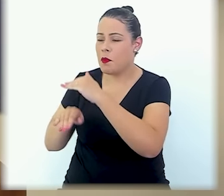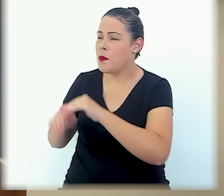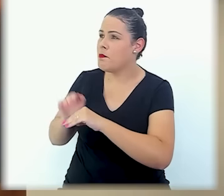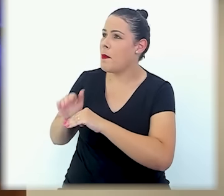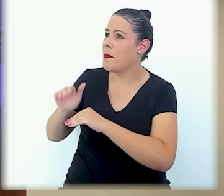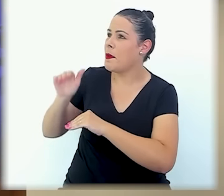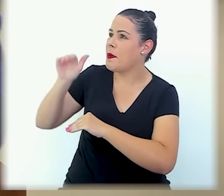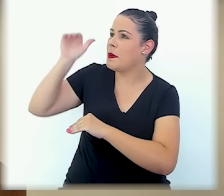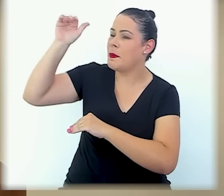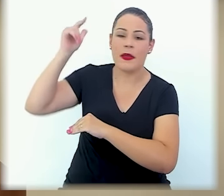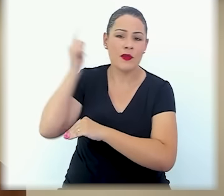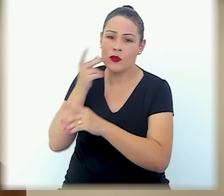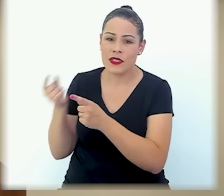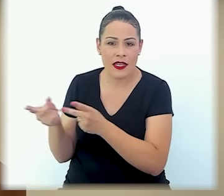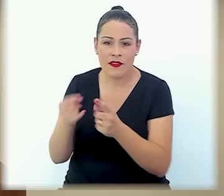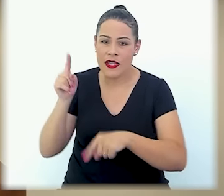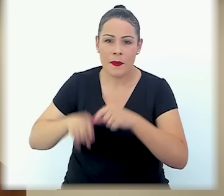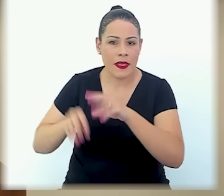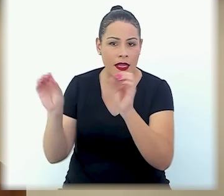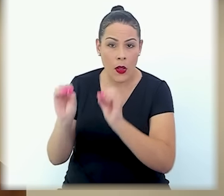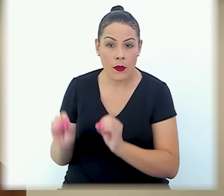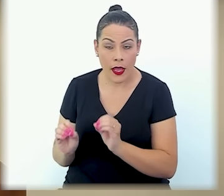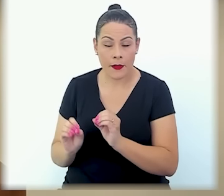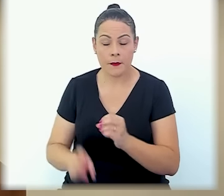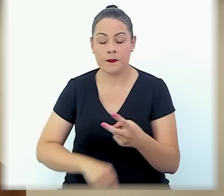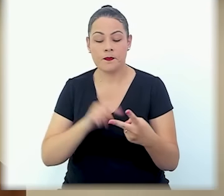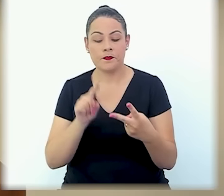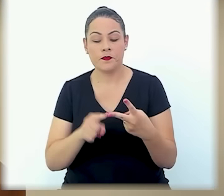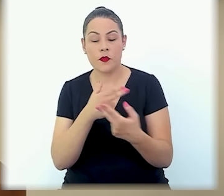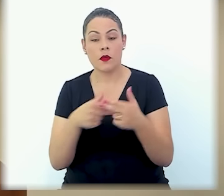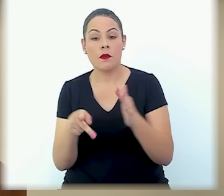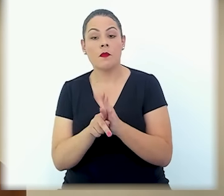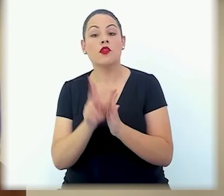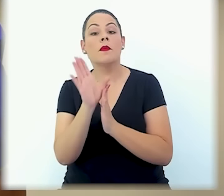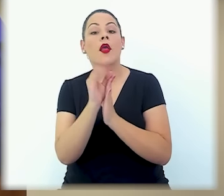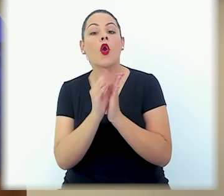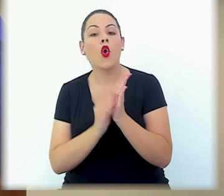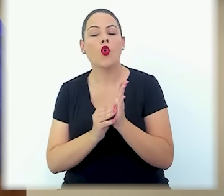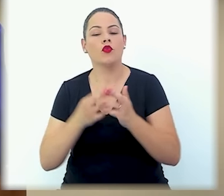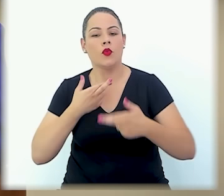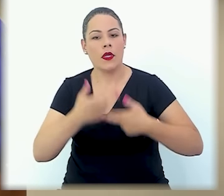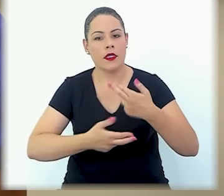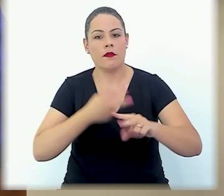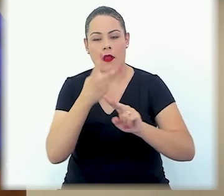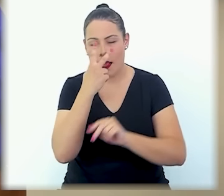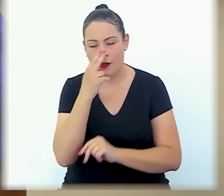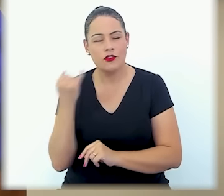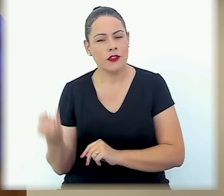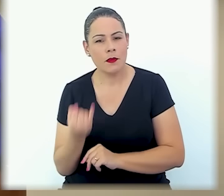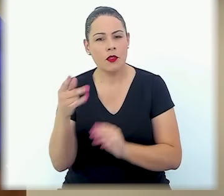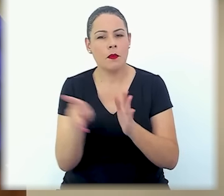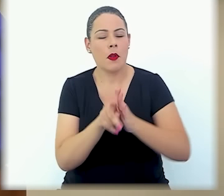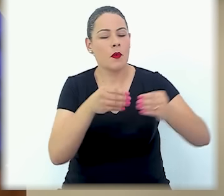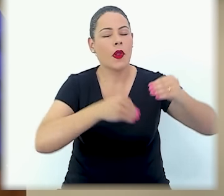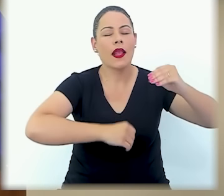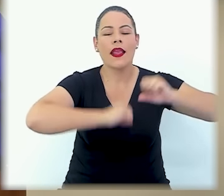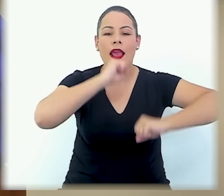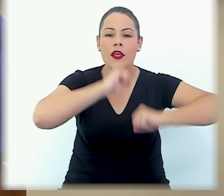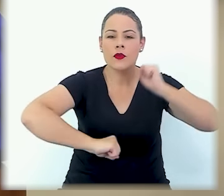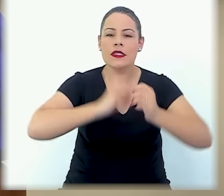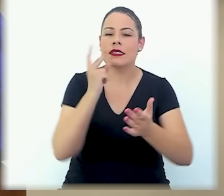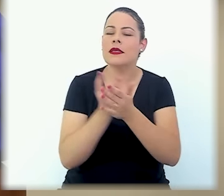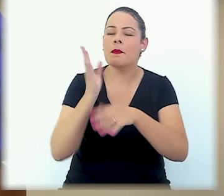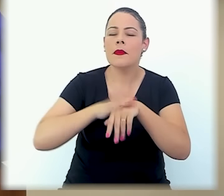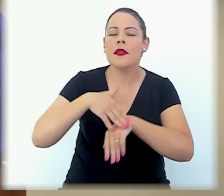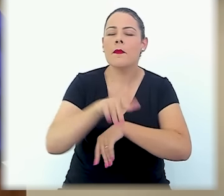vender, não conseguem vender esses materiais. Segunda coisa é conteúdo reciclável. Acho que é importantíssimo que a indústria, né,